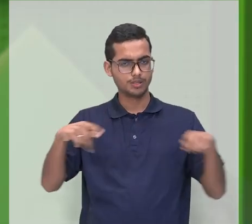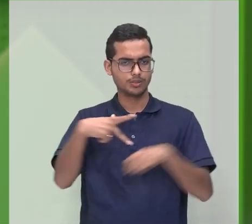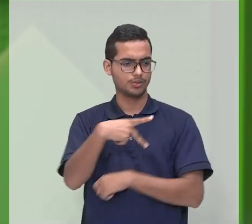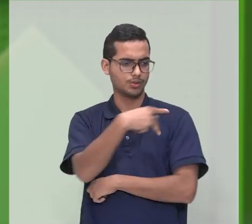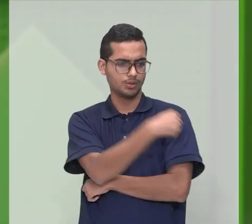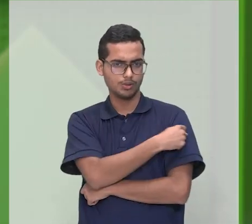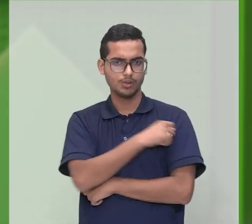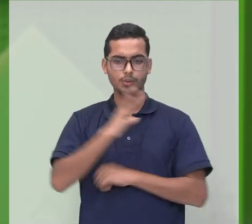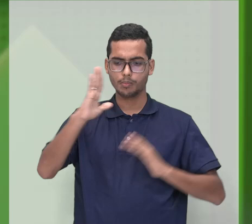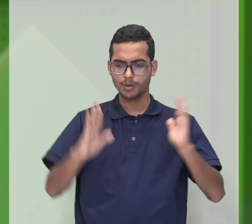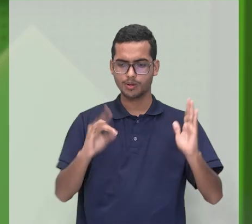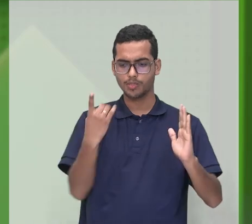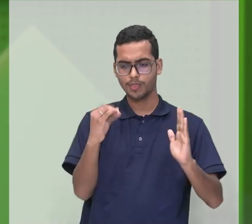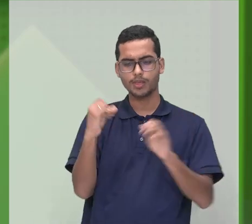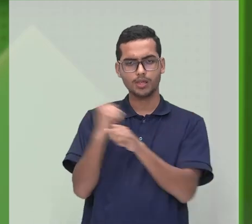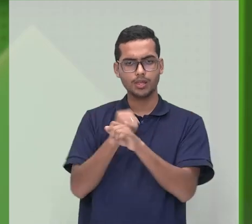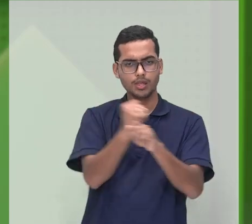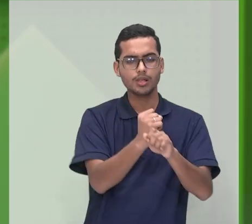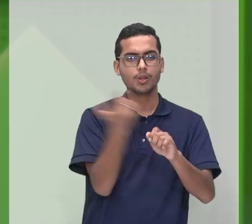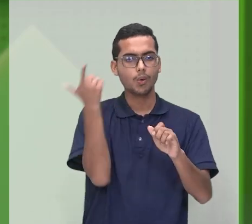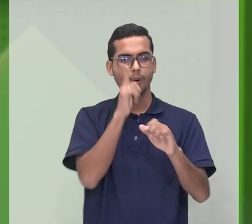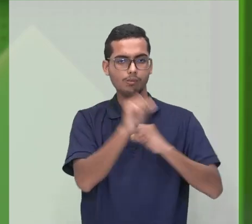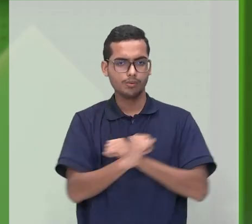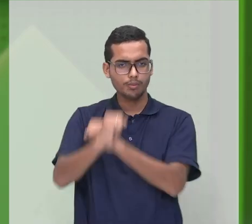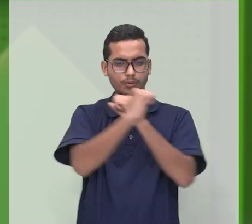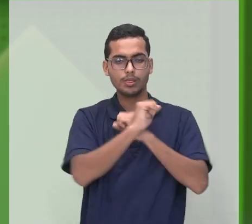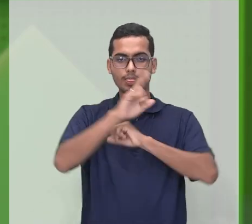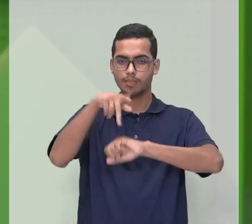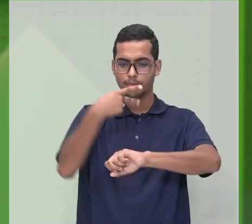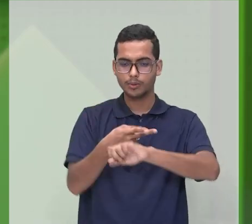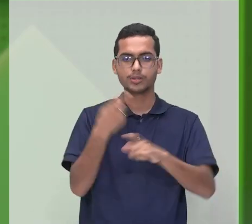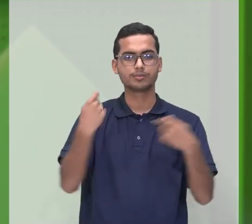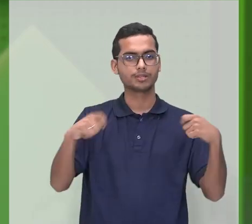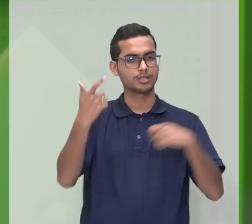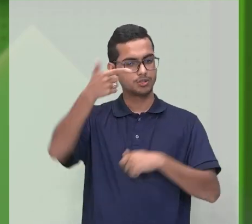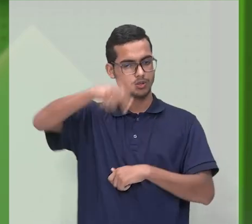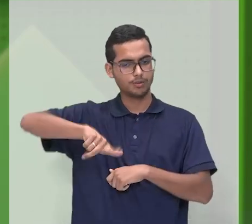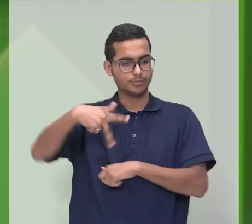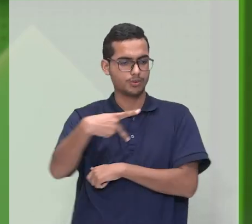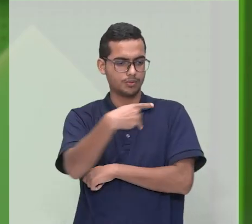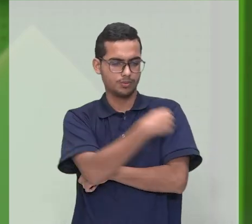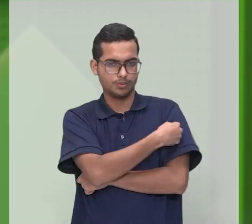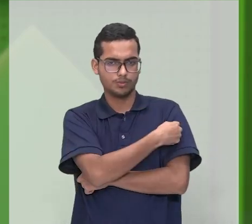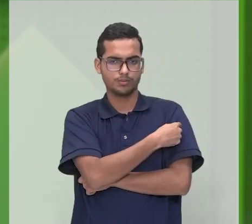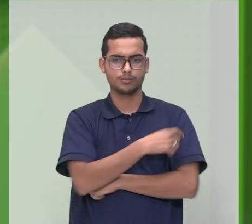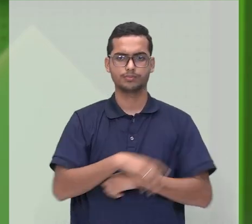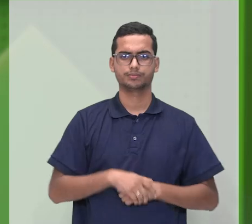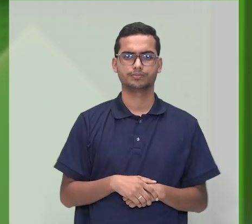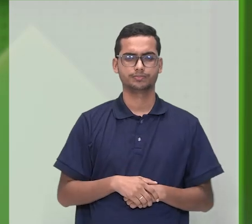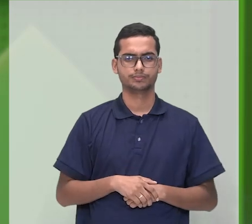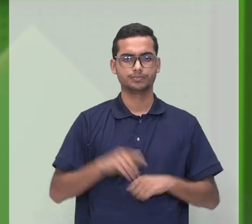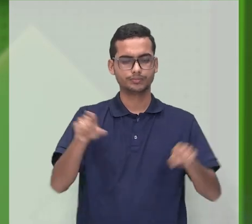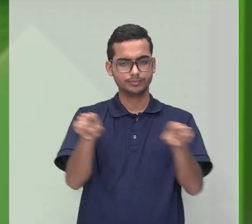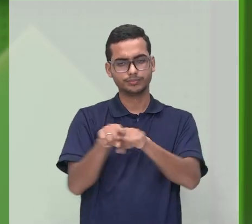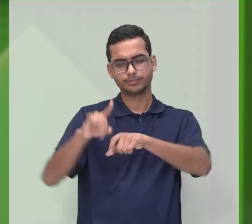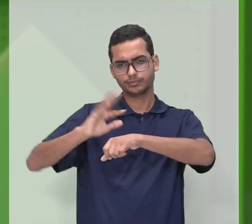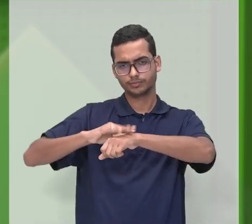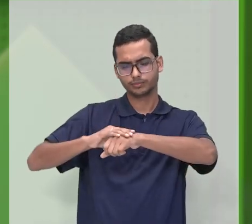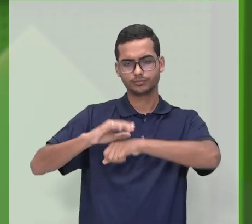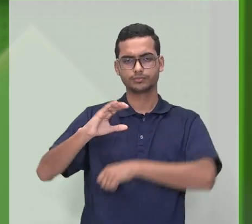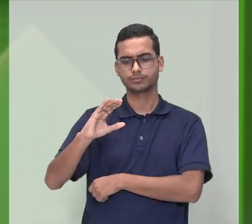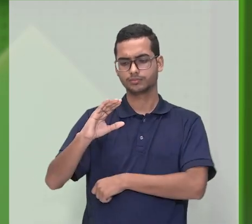anos, certo? E a doença de Chagas, né, é por um